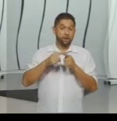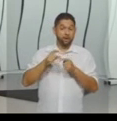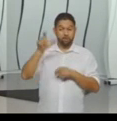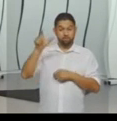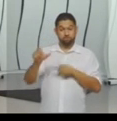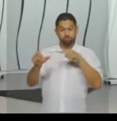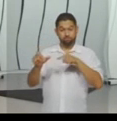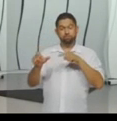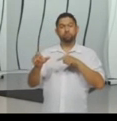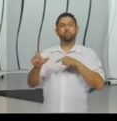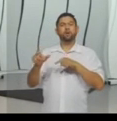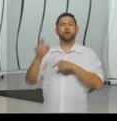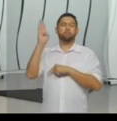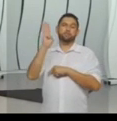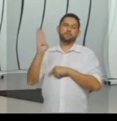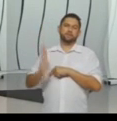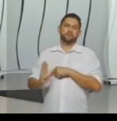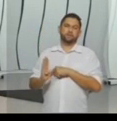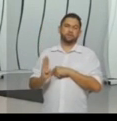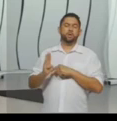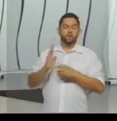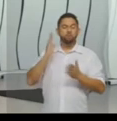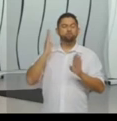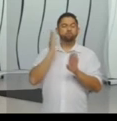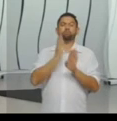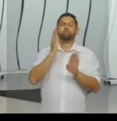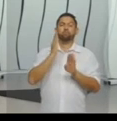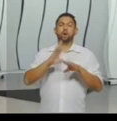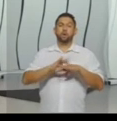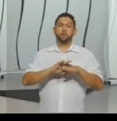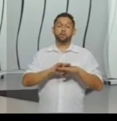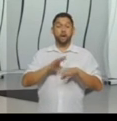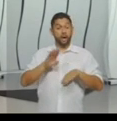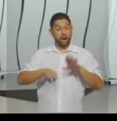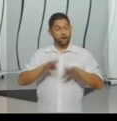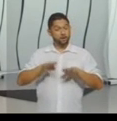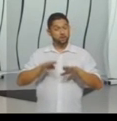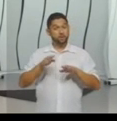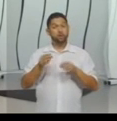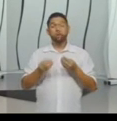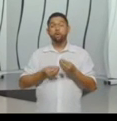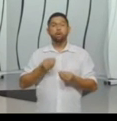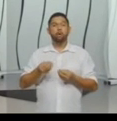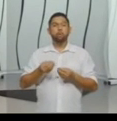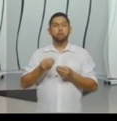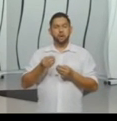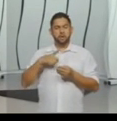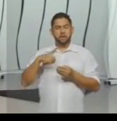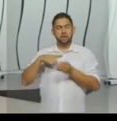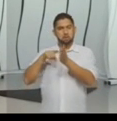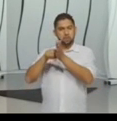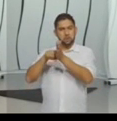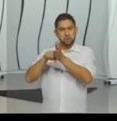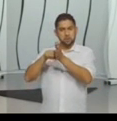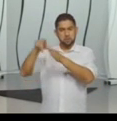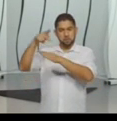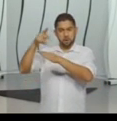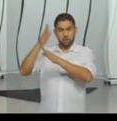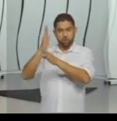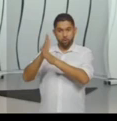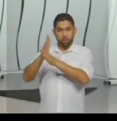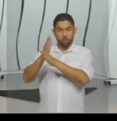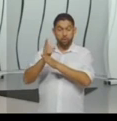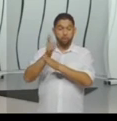uma doença em todos os seus detalhes. E normalmente não é assim que acontece. Normalmente o que acontece é um pesquisador num lugar do mundo descobre